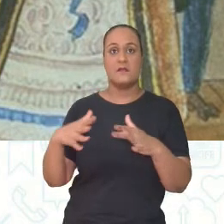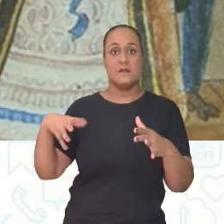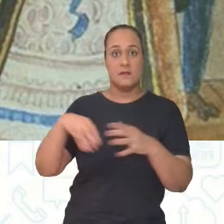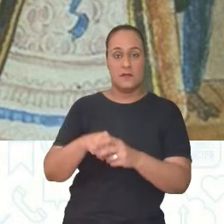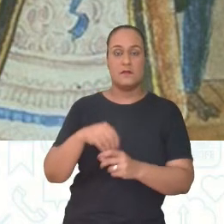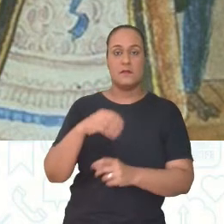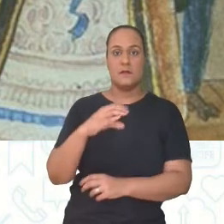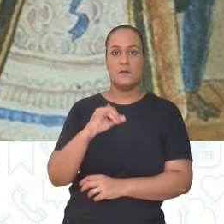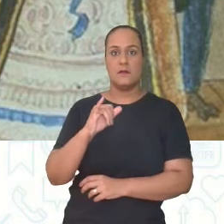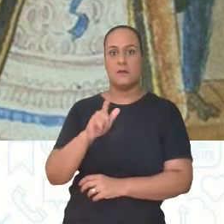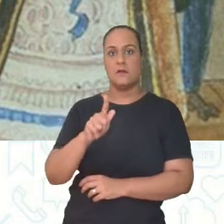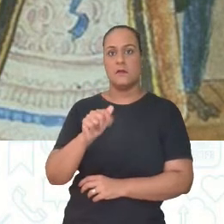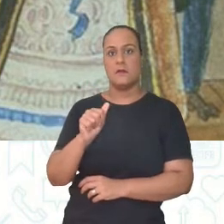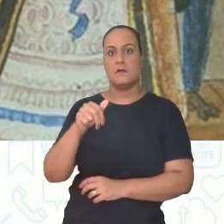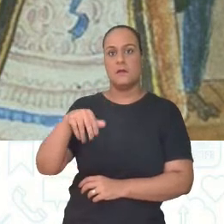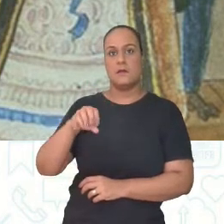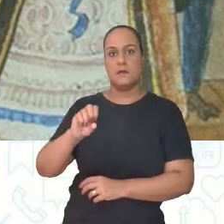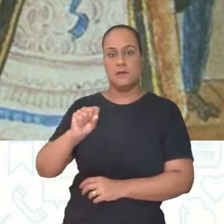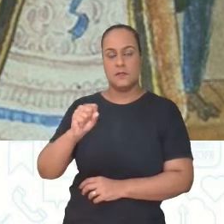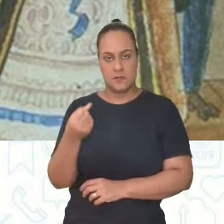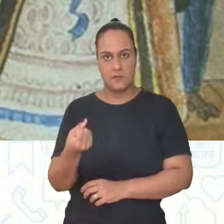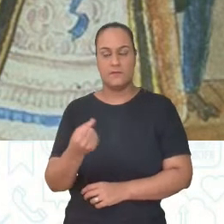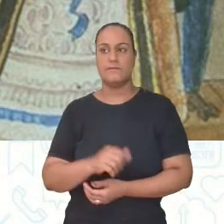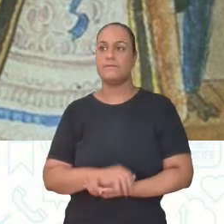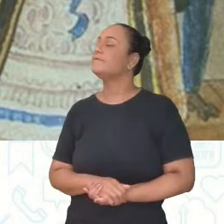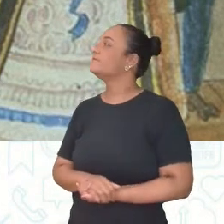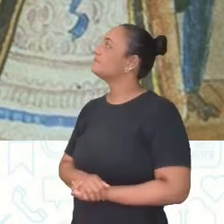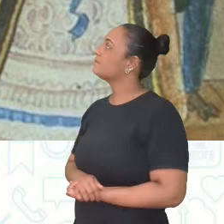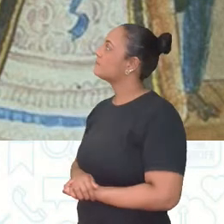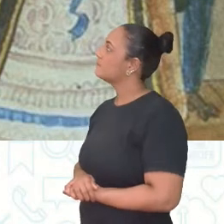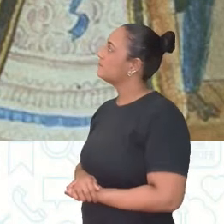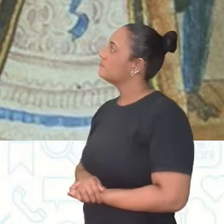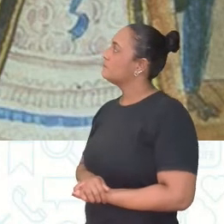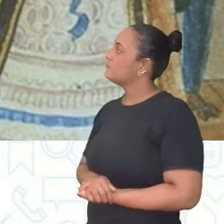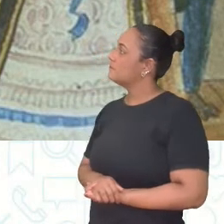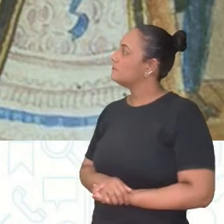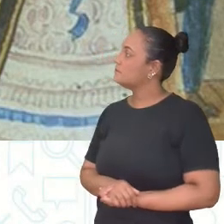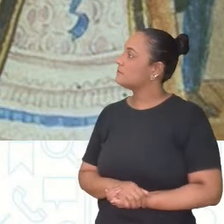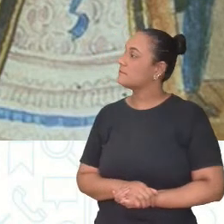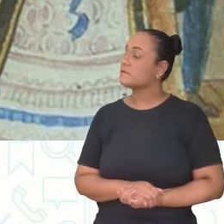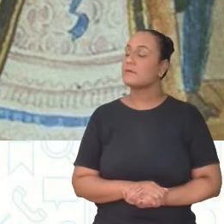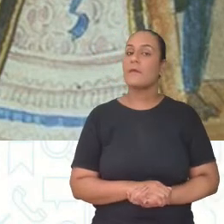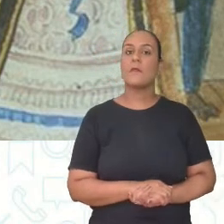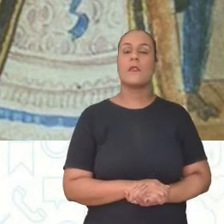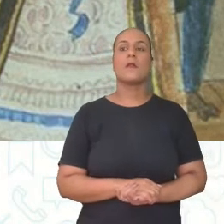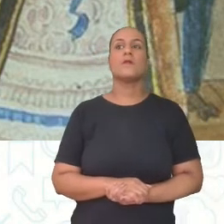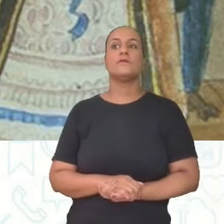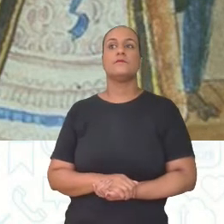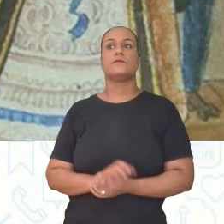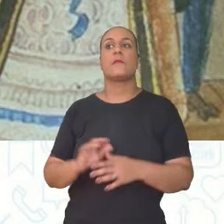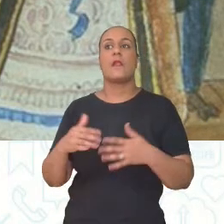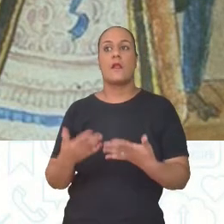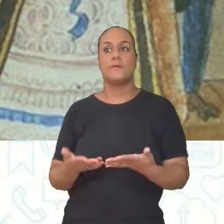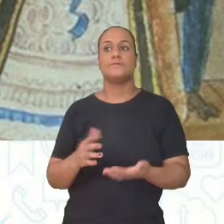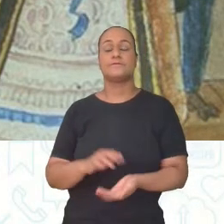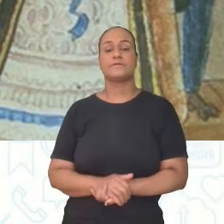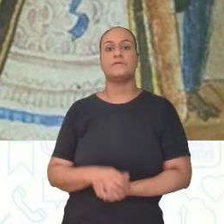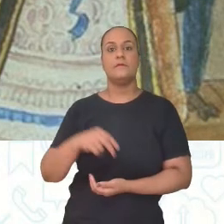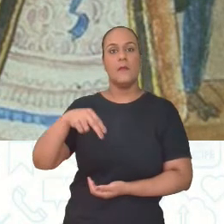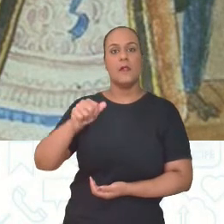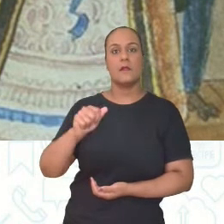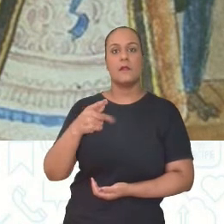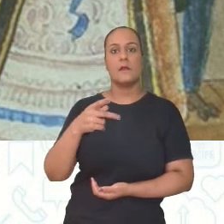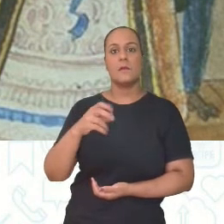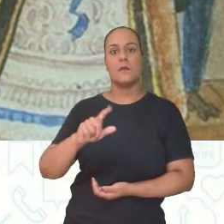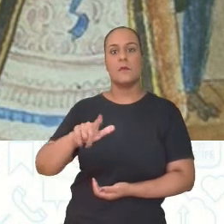uma representação aí, uma pintura de Debré. Vejam aí na tela o que tem dizendo. Com a derrota de Napoleão,